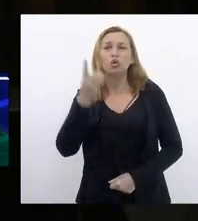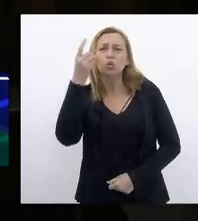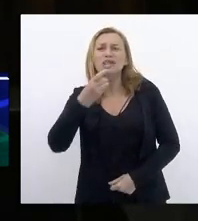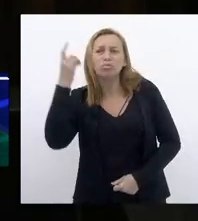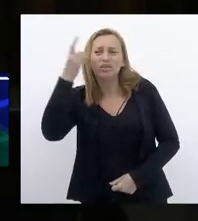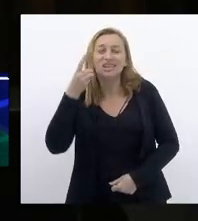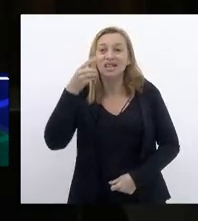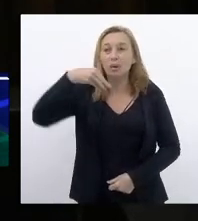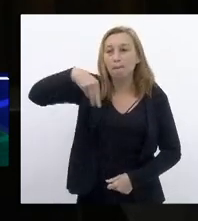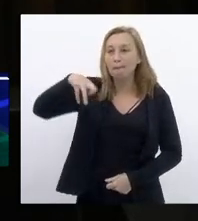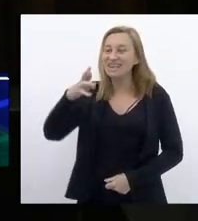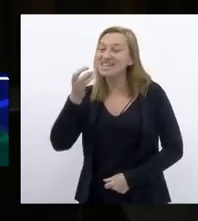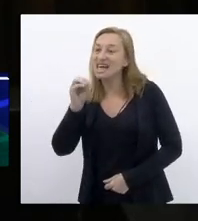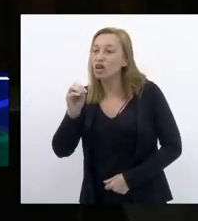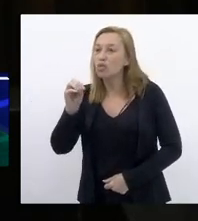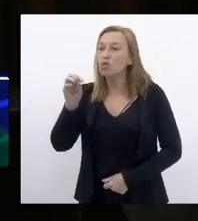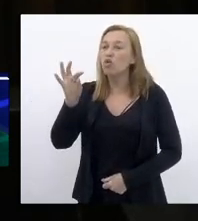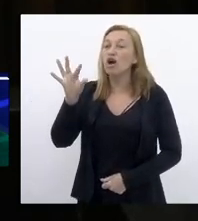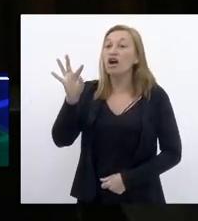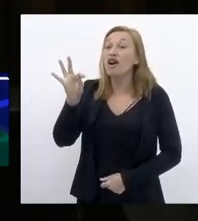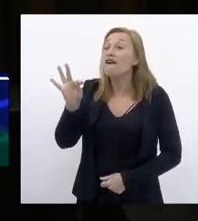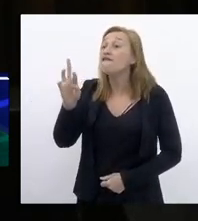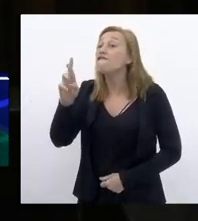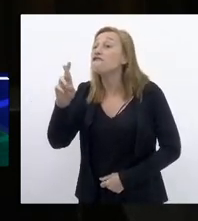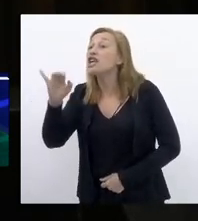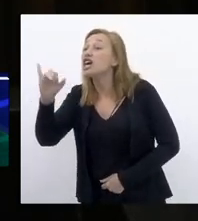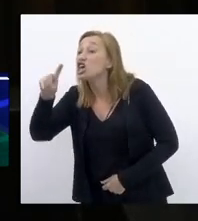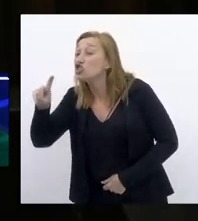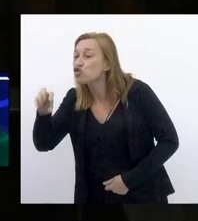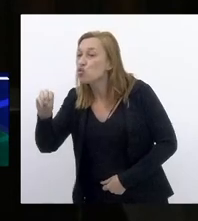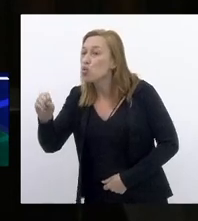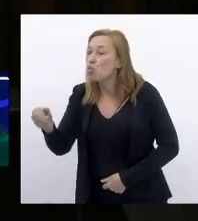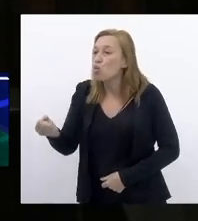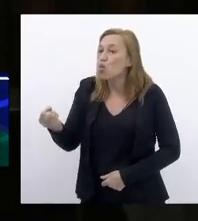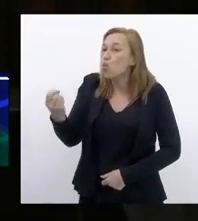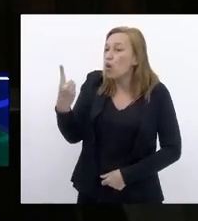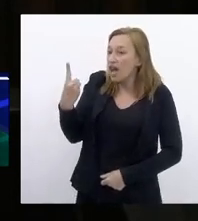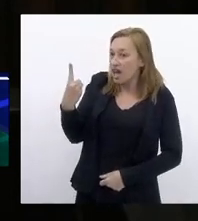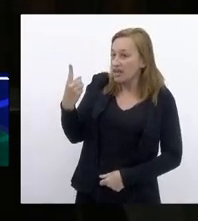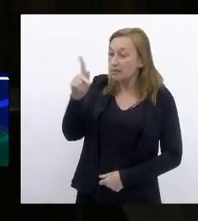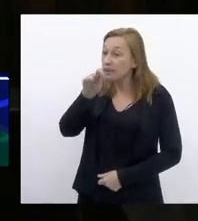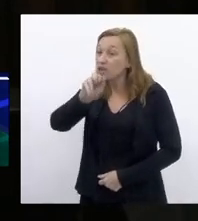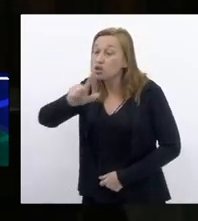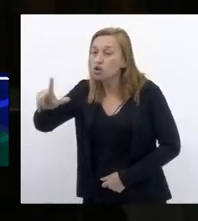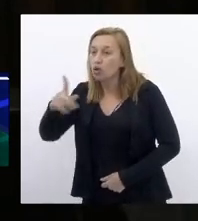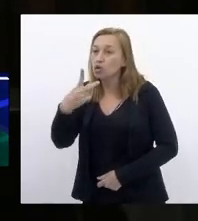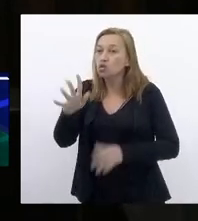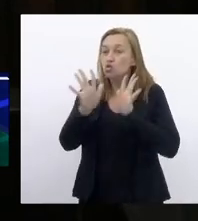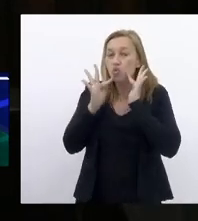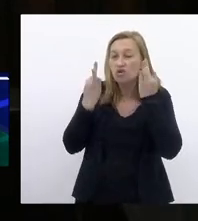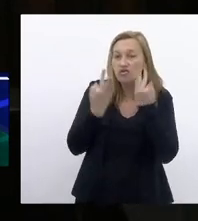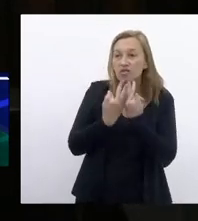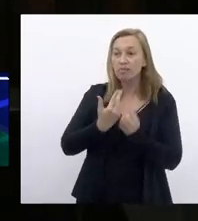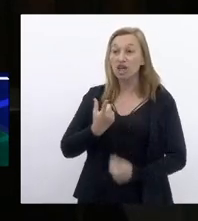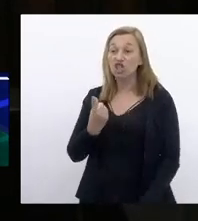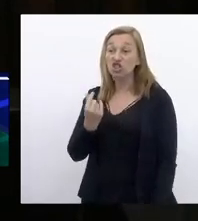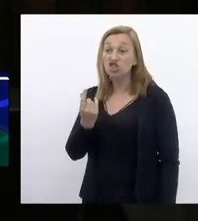deputado Marcelo Freixo, seu ex-correligionário, e sua família